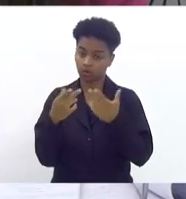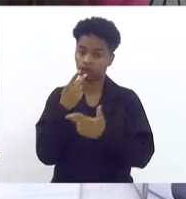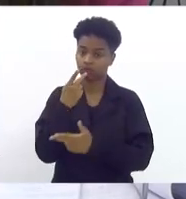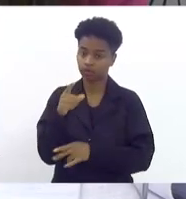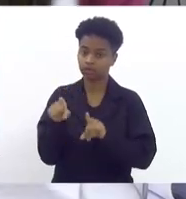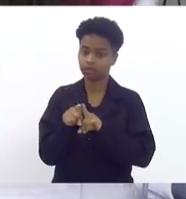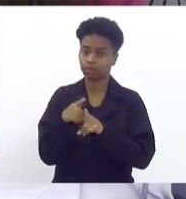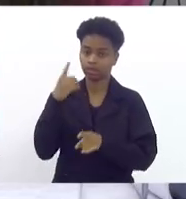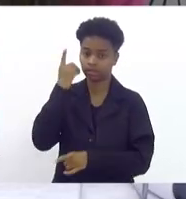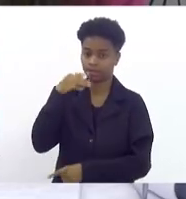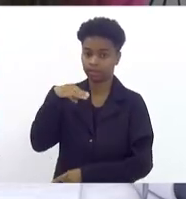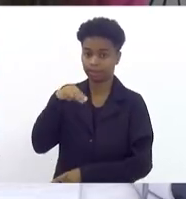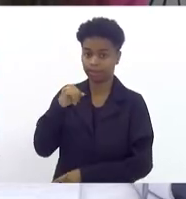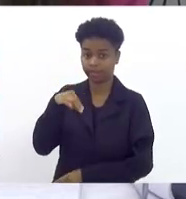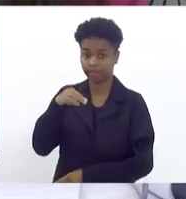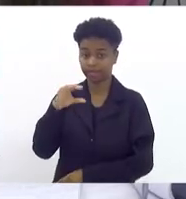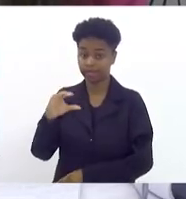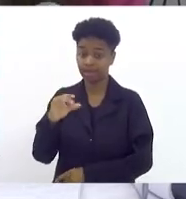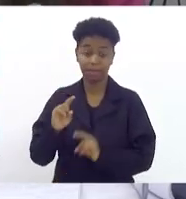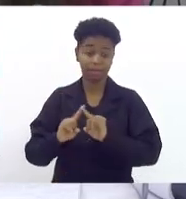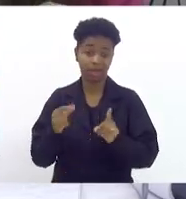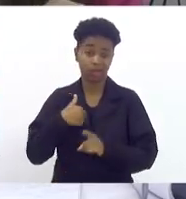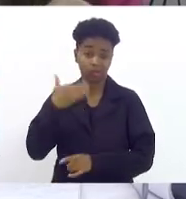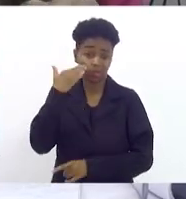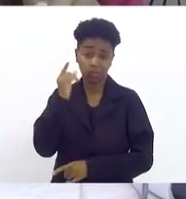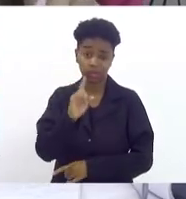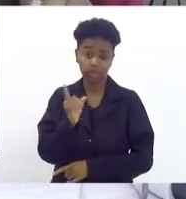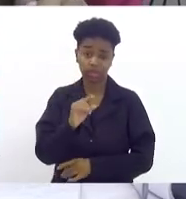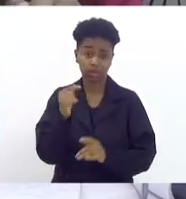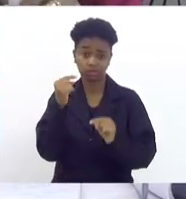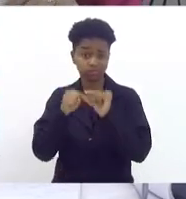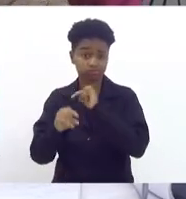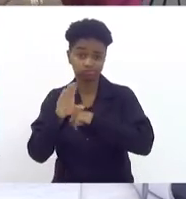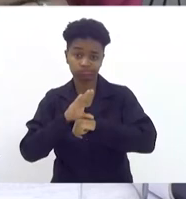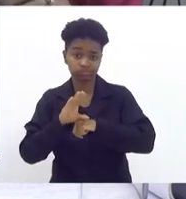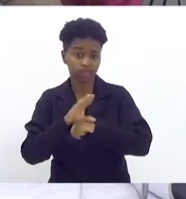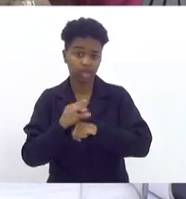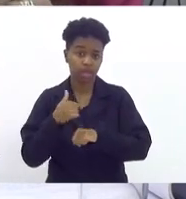Mink, mas não entendo inconstitucionalidade, não entendo